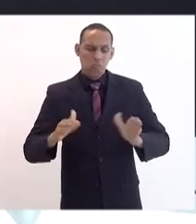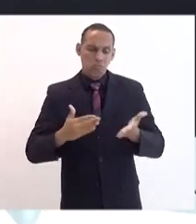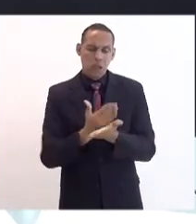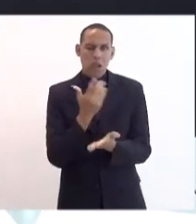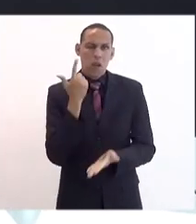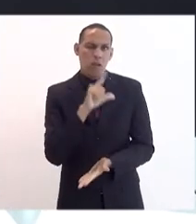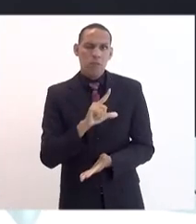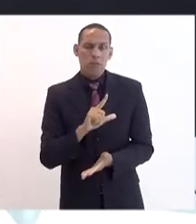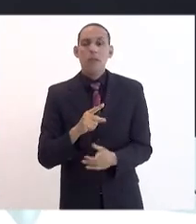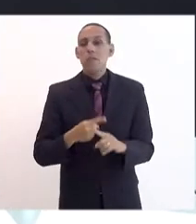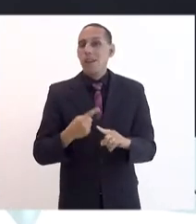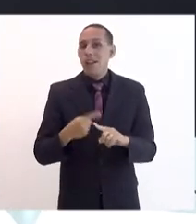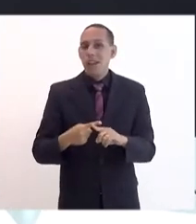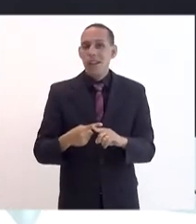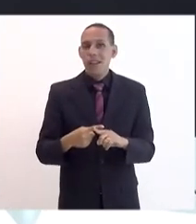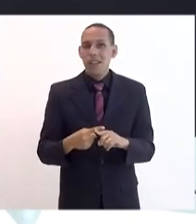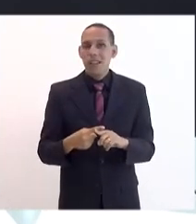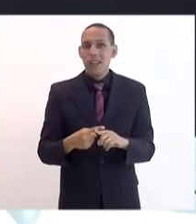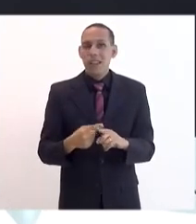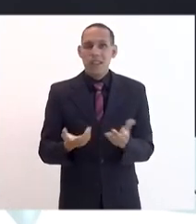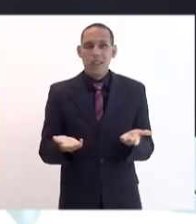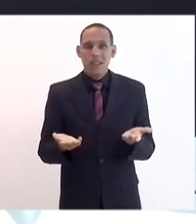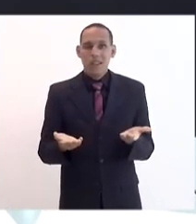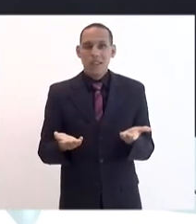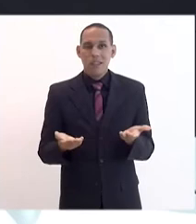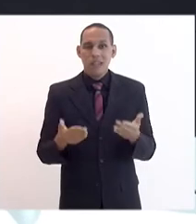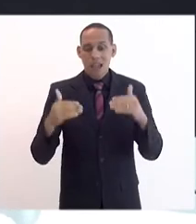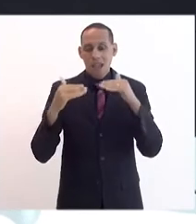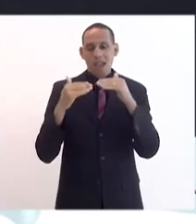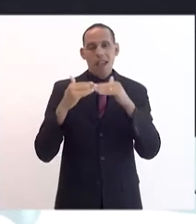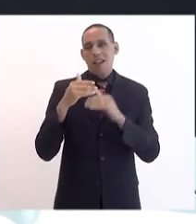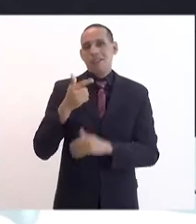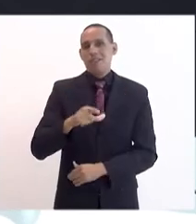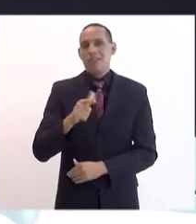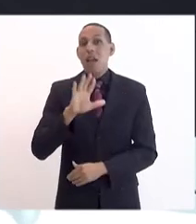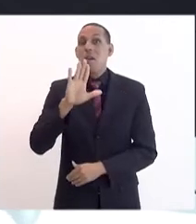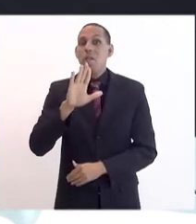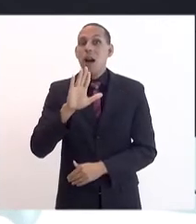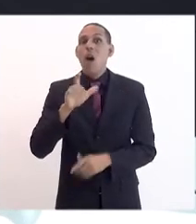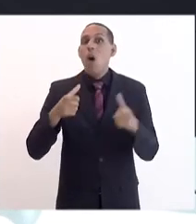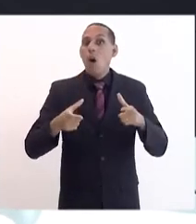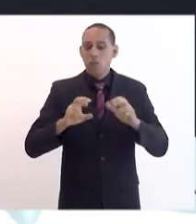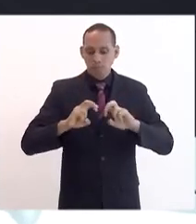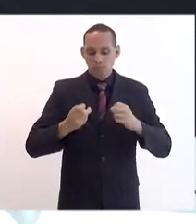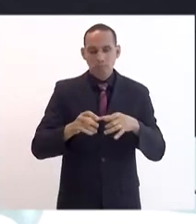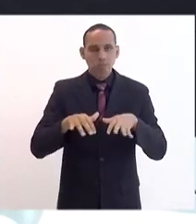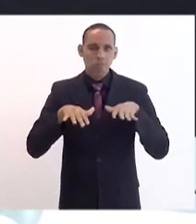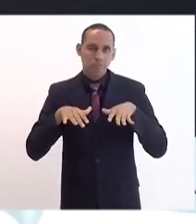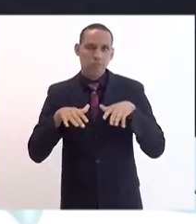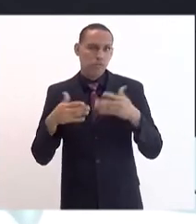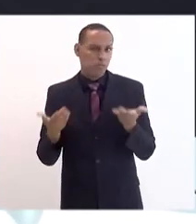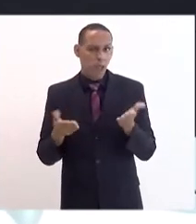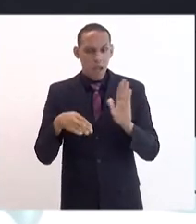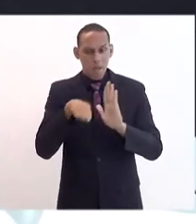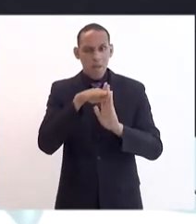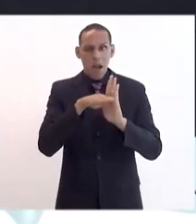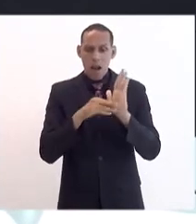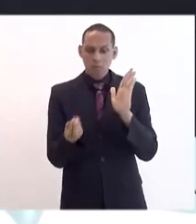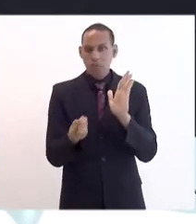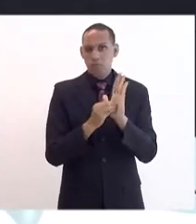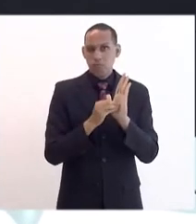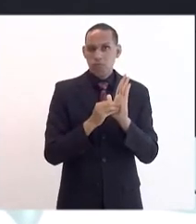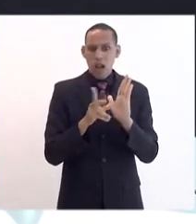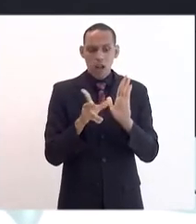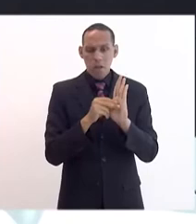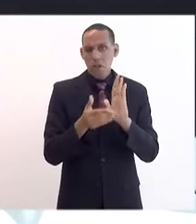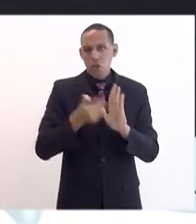aprovado, porque não houve, né, uma coisa. Mas o âmbito era o plenário. Tanto era o plenário que foi colocado em pauta. Eu retirei as